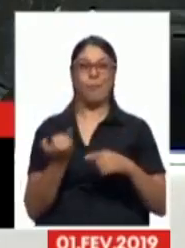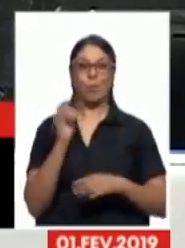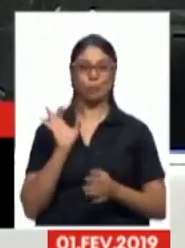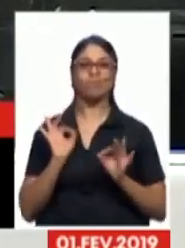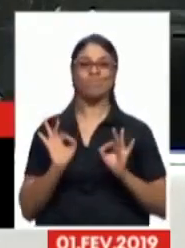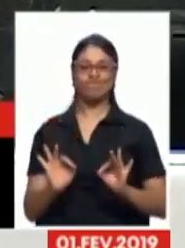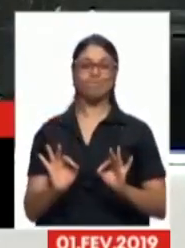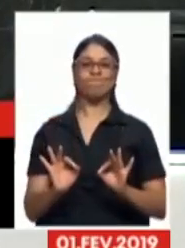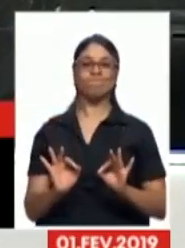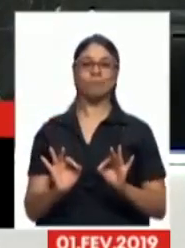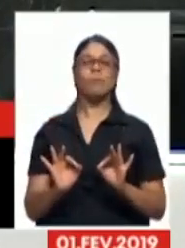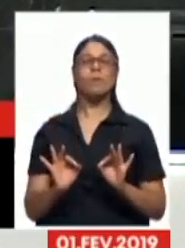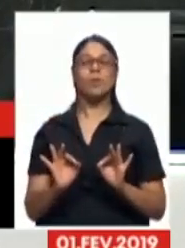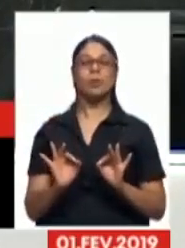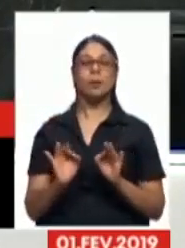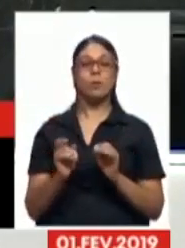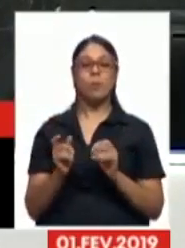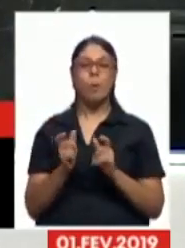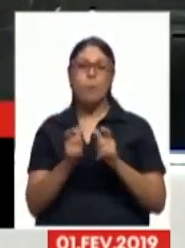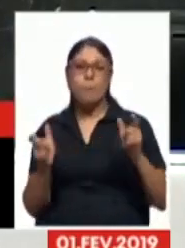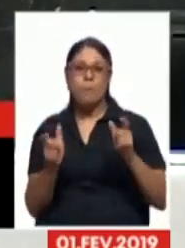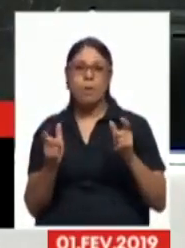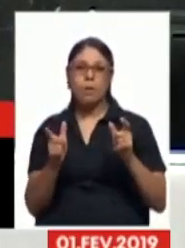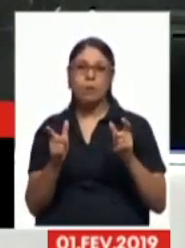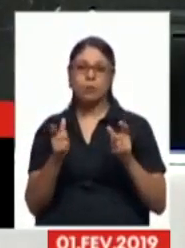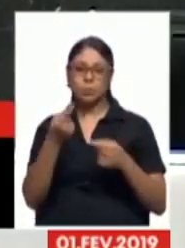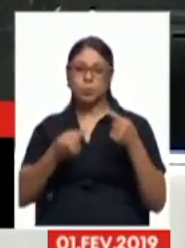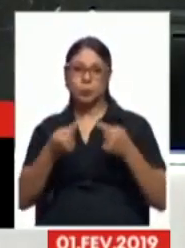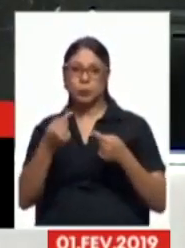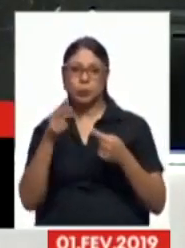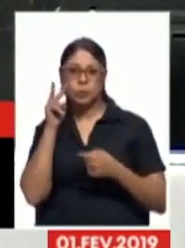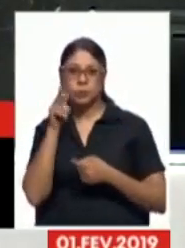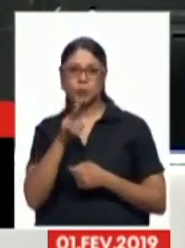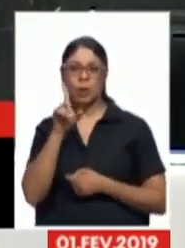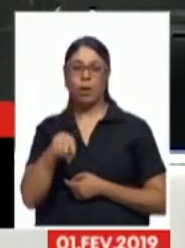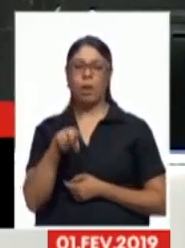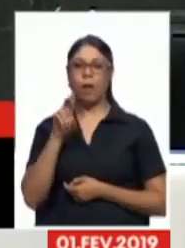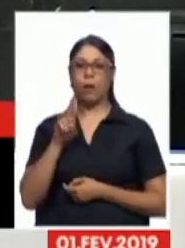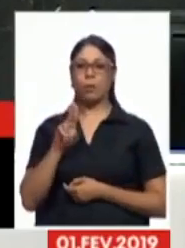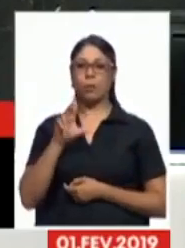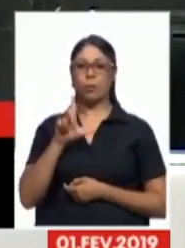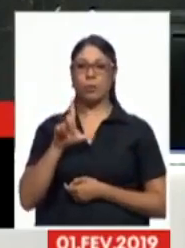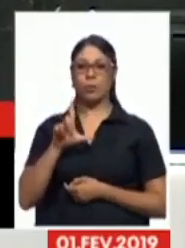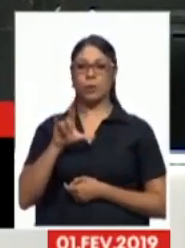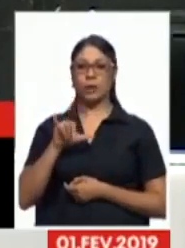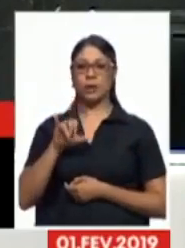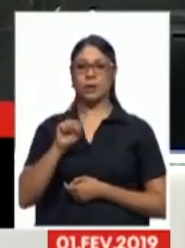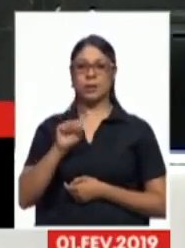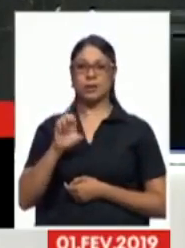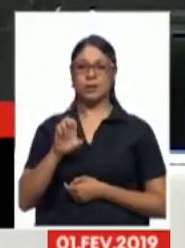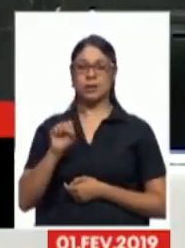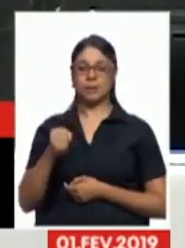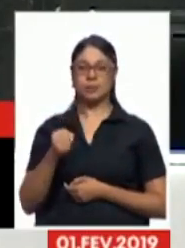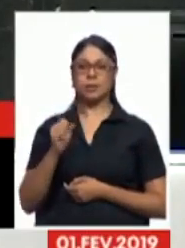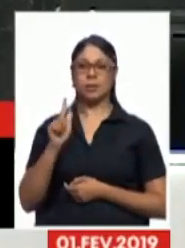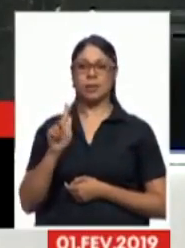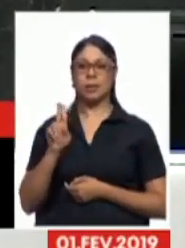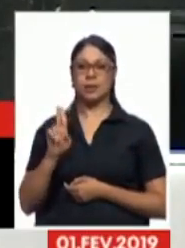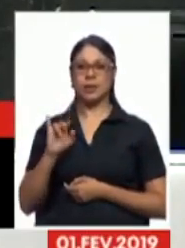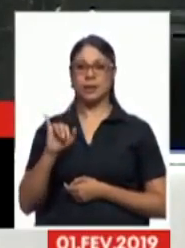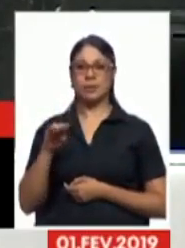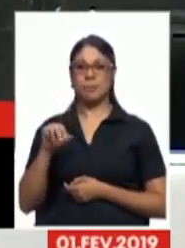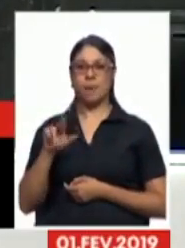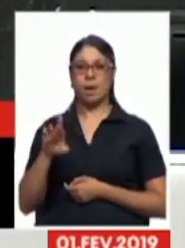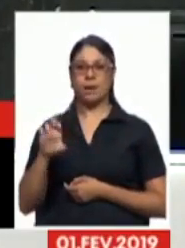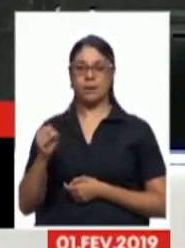maiores parlamentares que esse país viu nascer, Ulisses Guimarães, o senhor Democracia, nos ensina